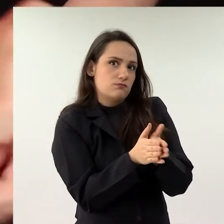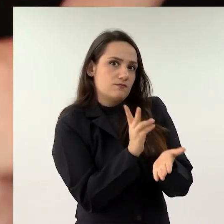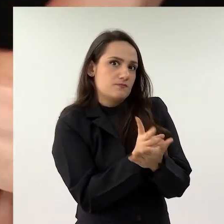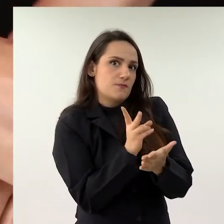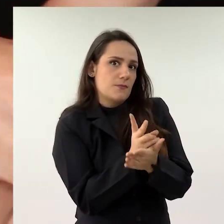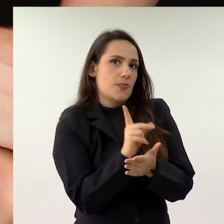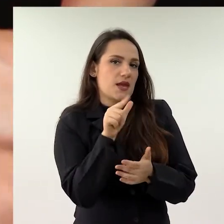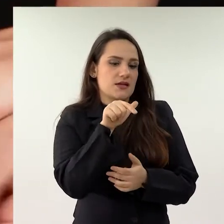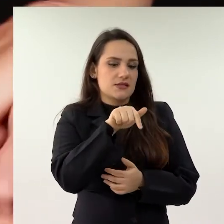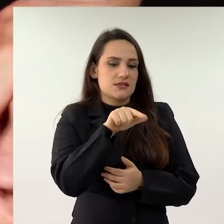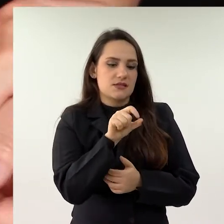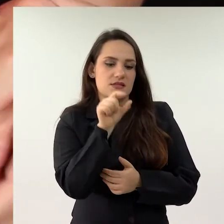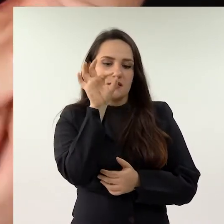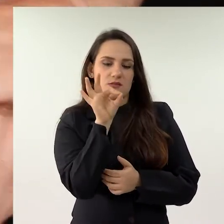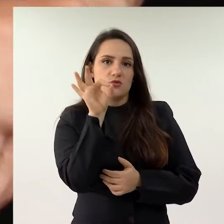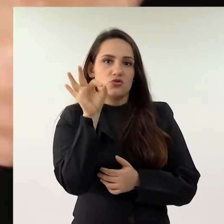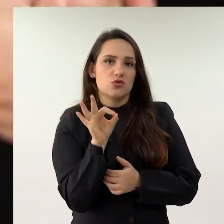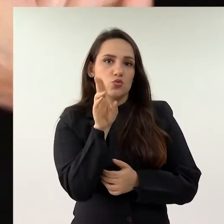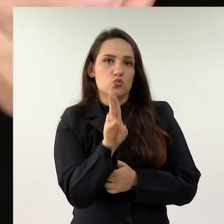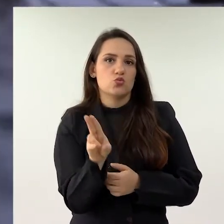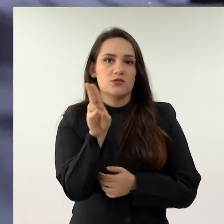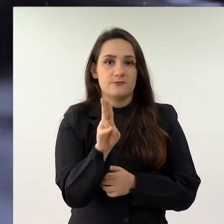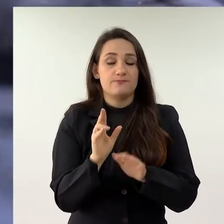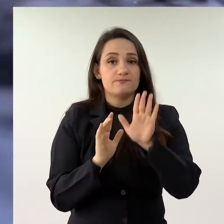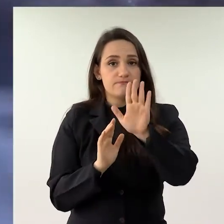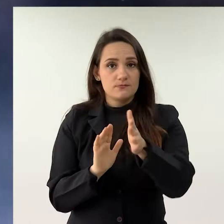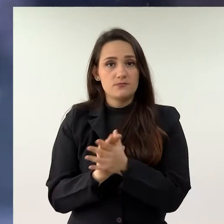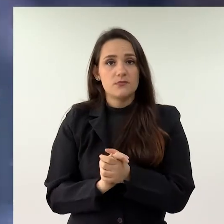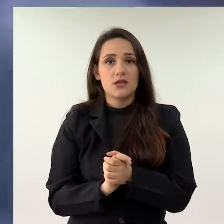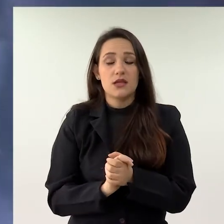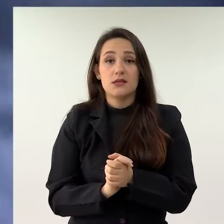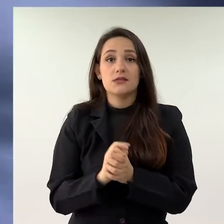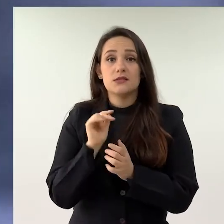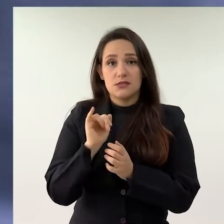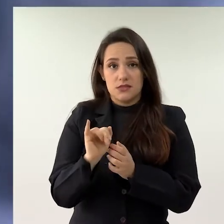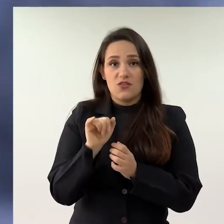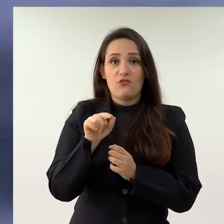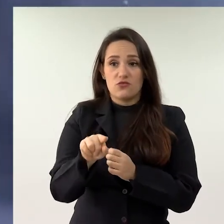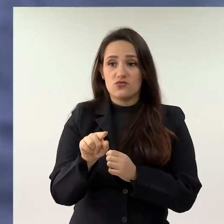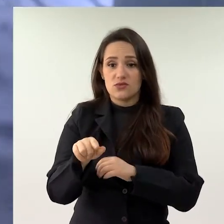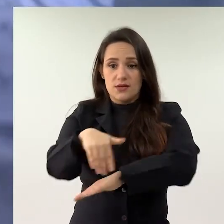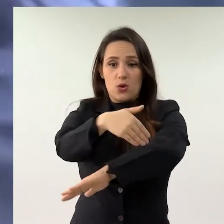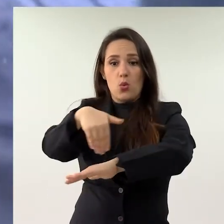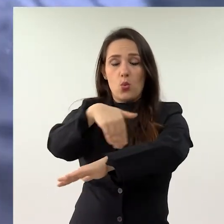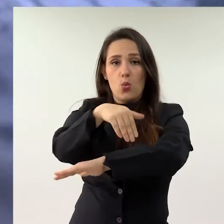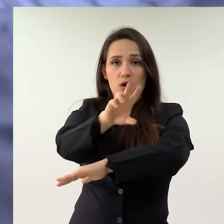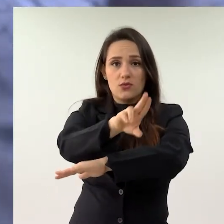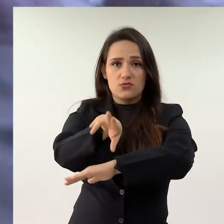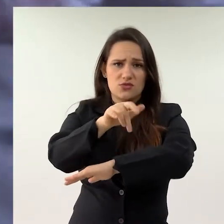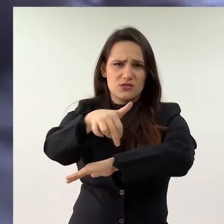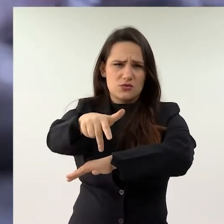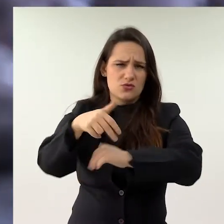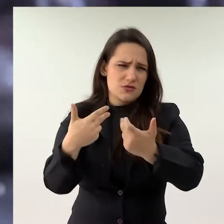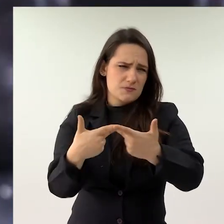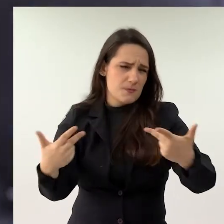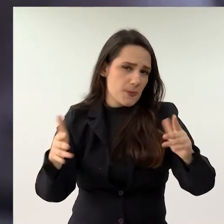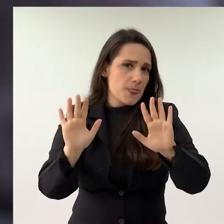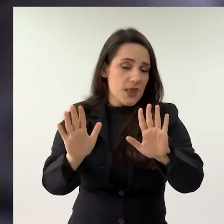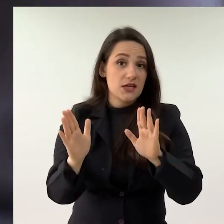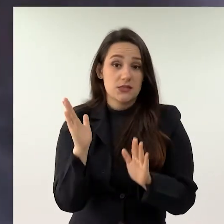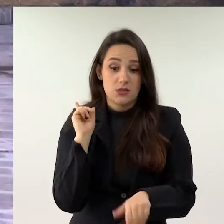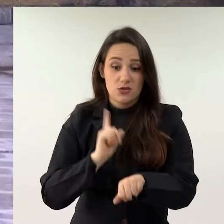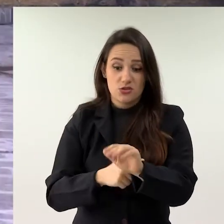graduação a partir de 70%. Ao chegar da rua, deixe as roupas que usou para serem lavadas, assim como a